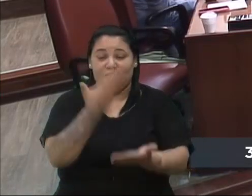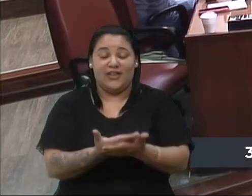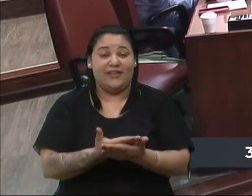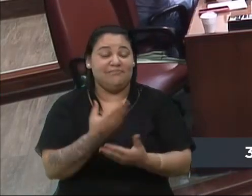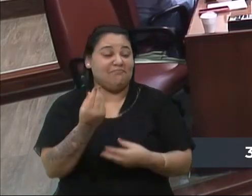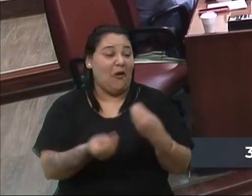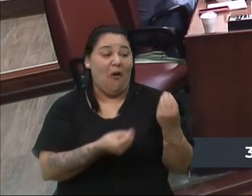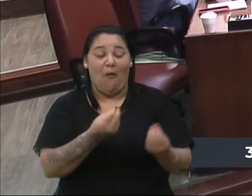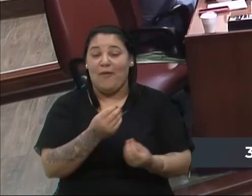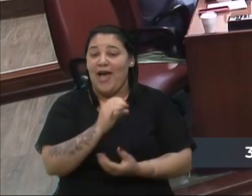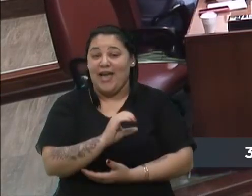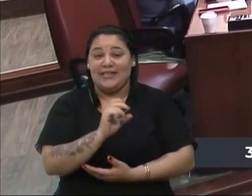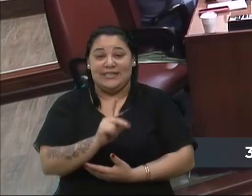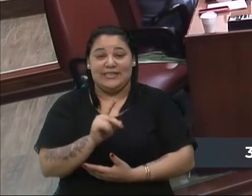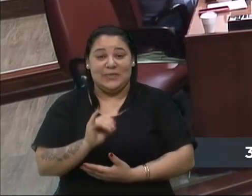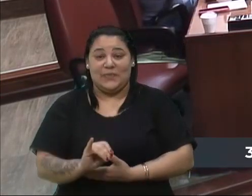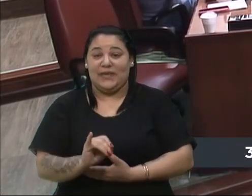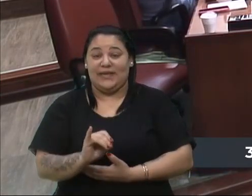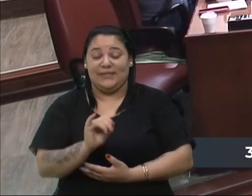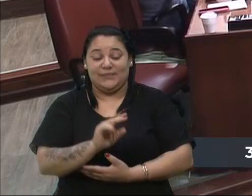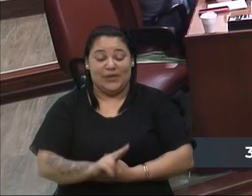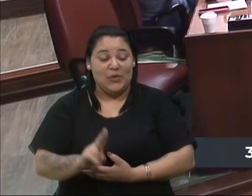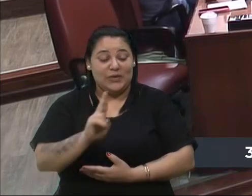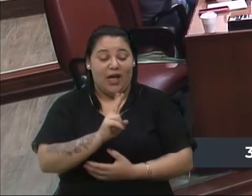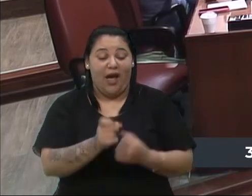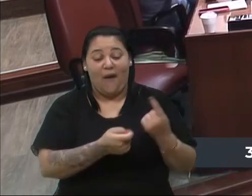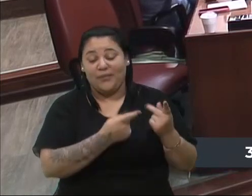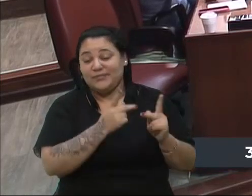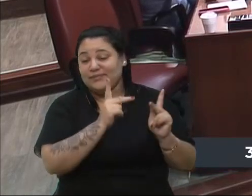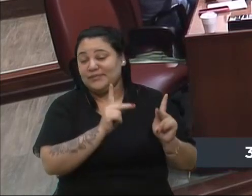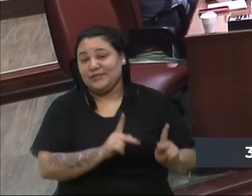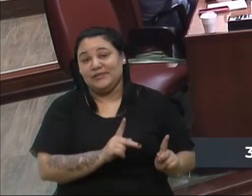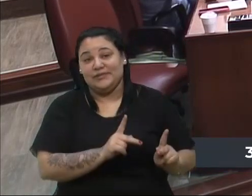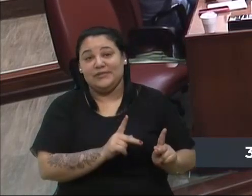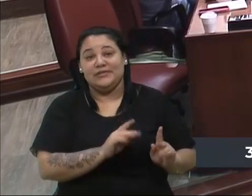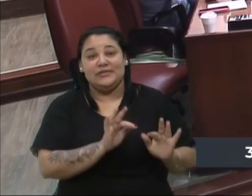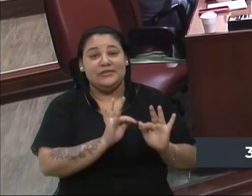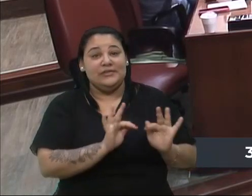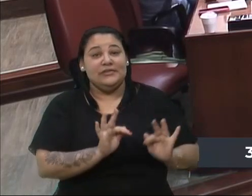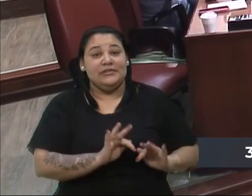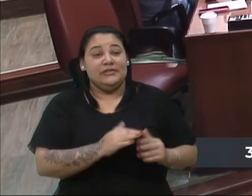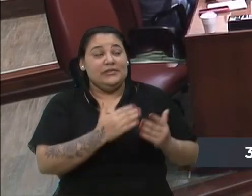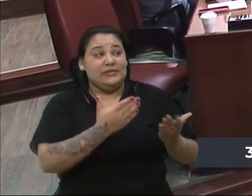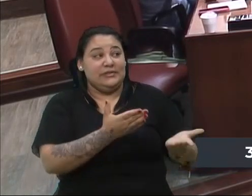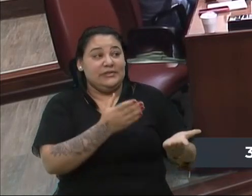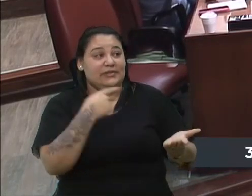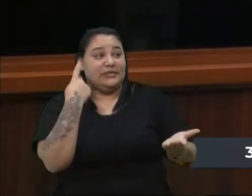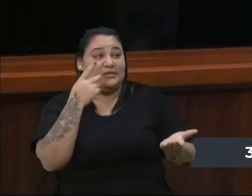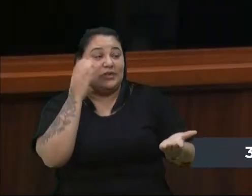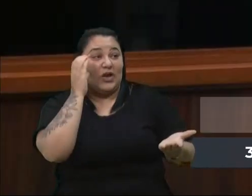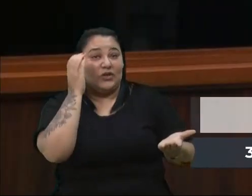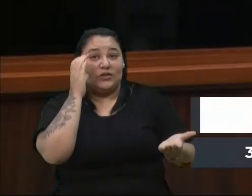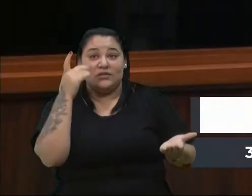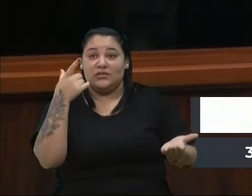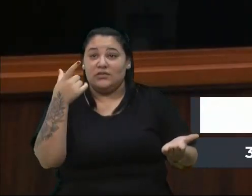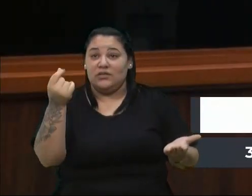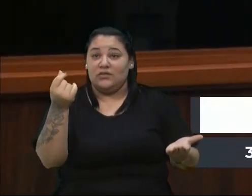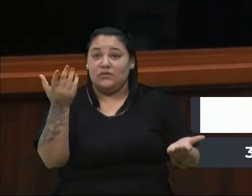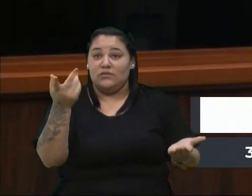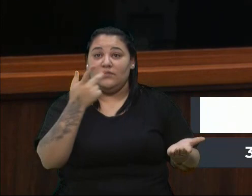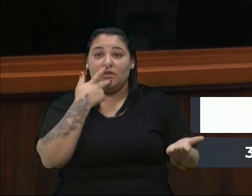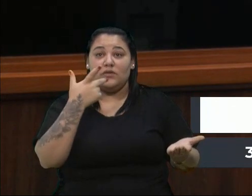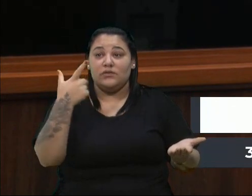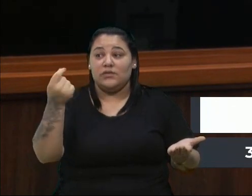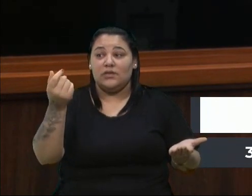CPI está sendo utilizada por algumas pessoas. Infelizmente, o vereador Cadore saiu também, falou e